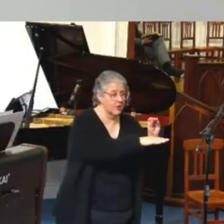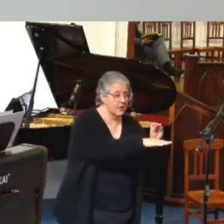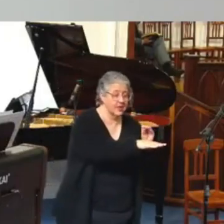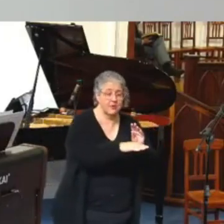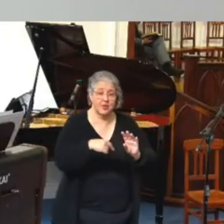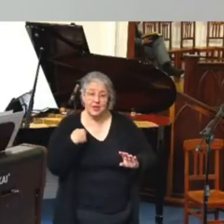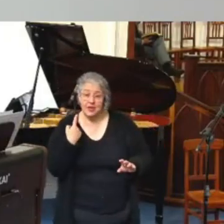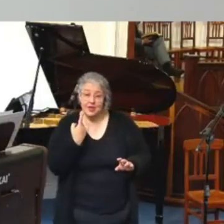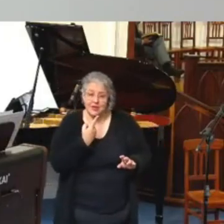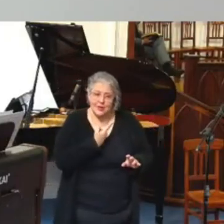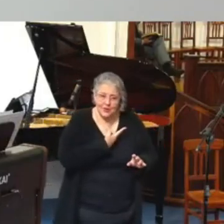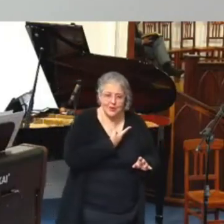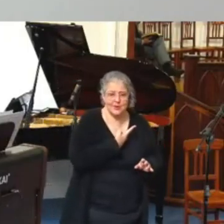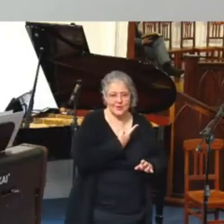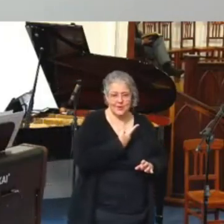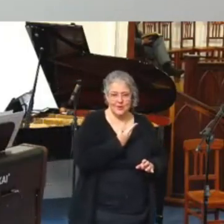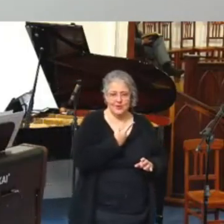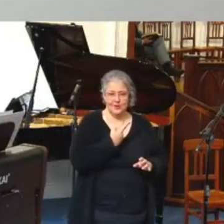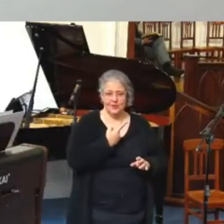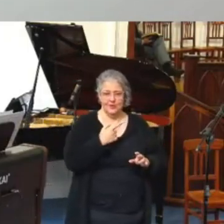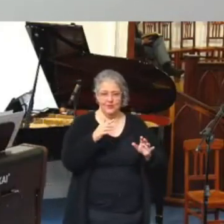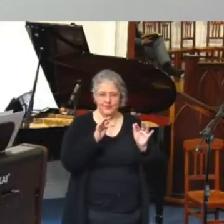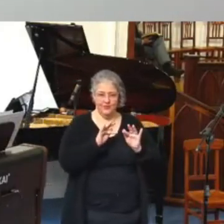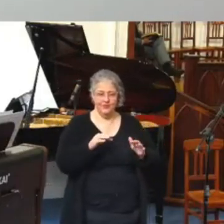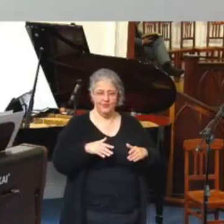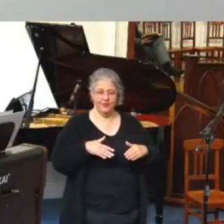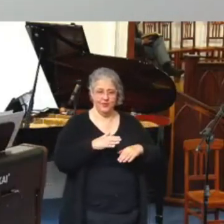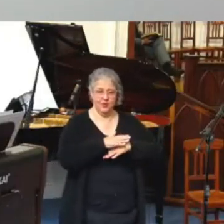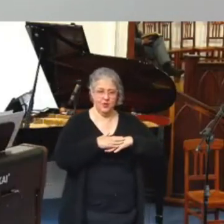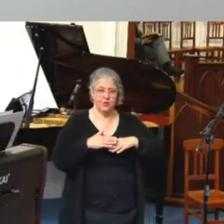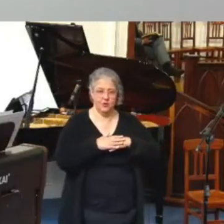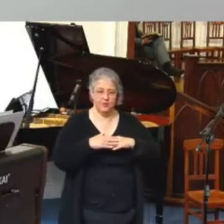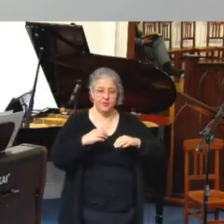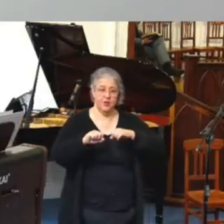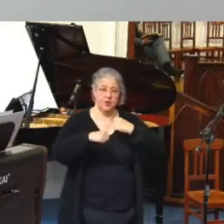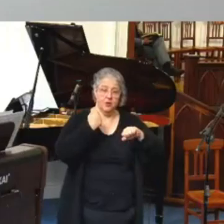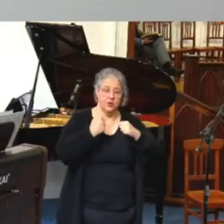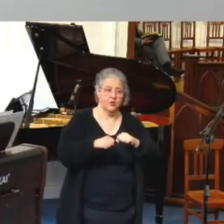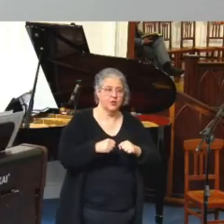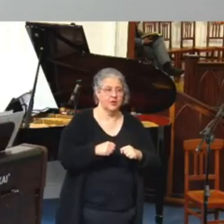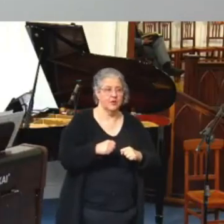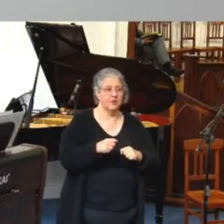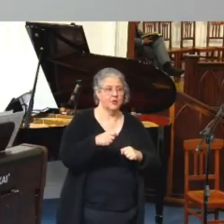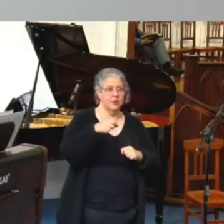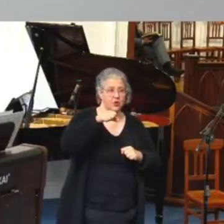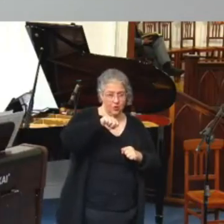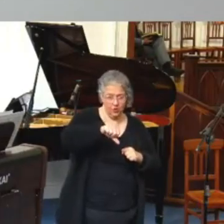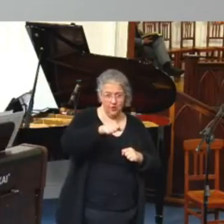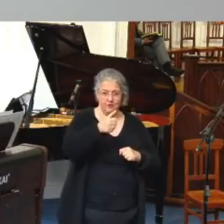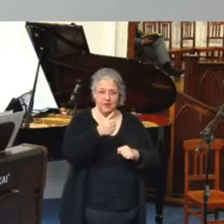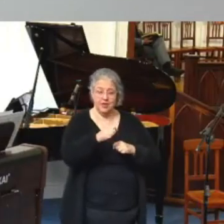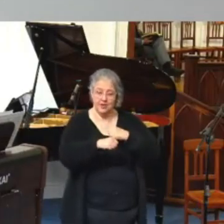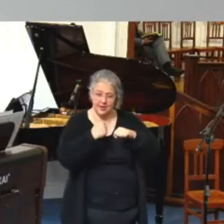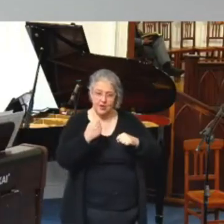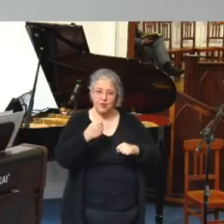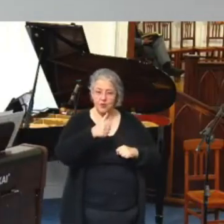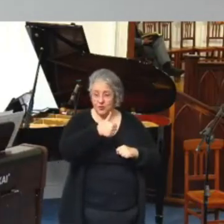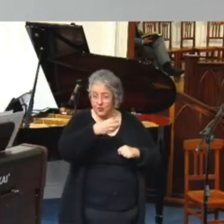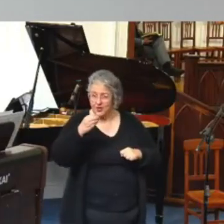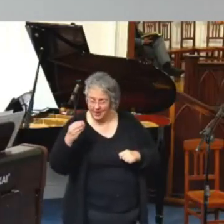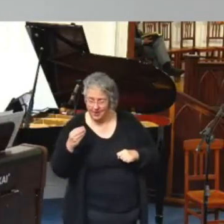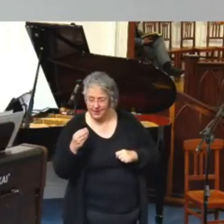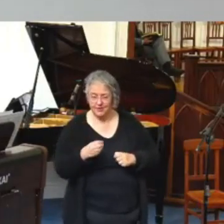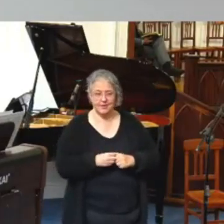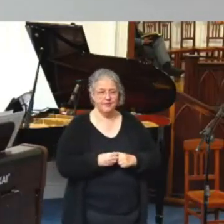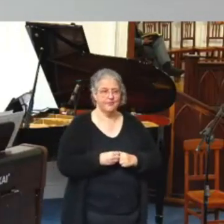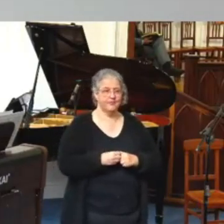ele vai vencer. E no Salmo de número 10, ele revela que ele vai de fato exterminar